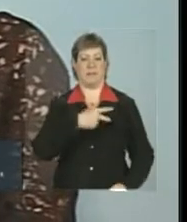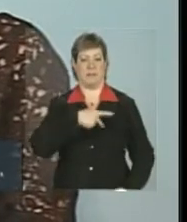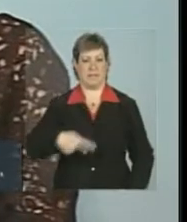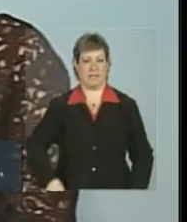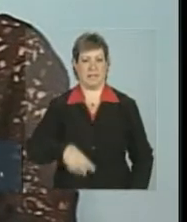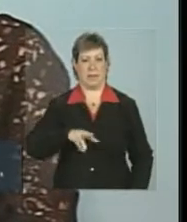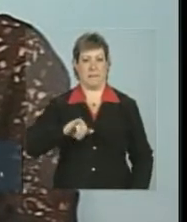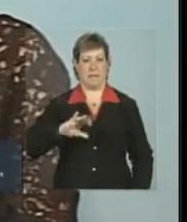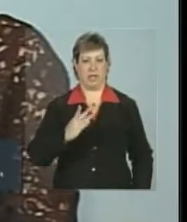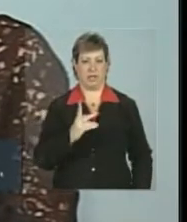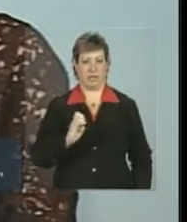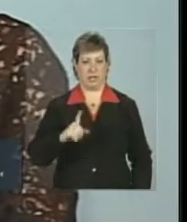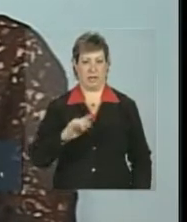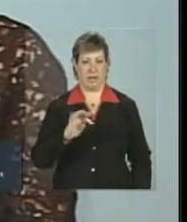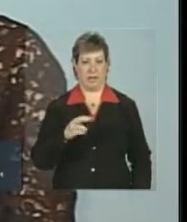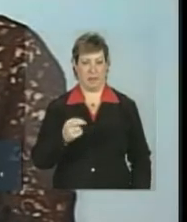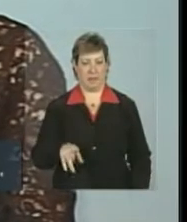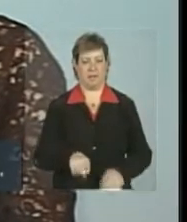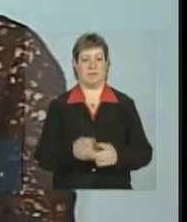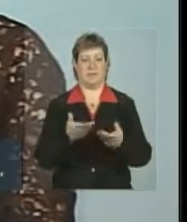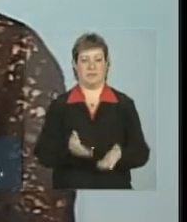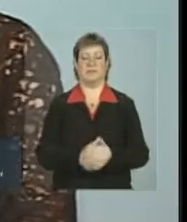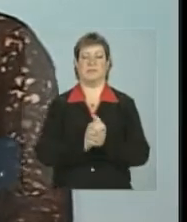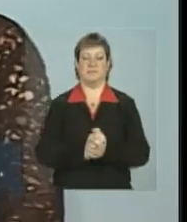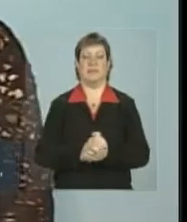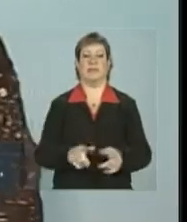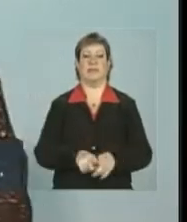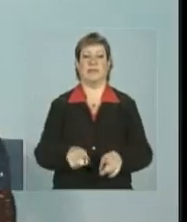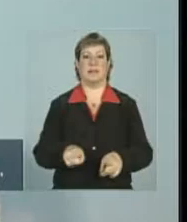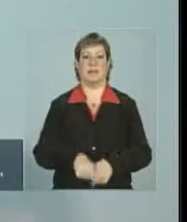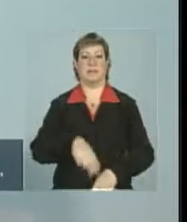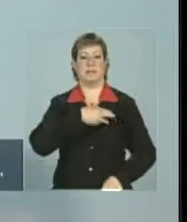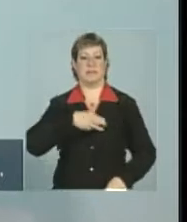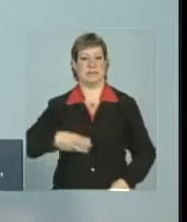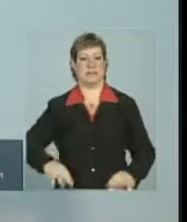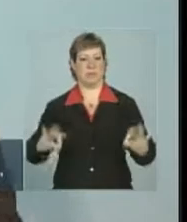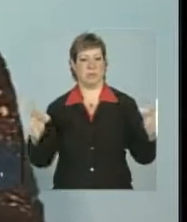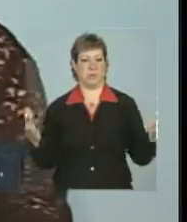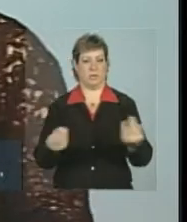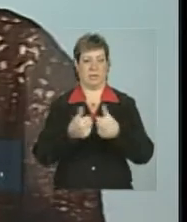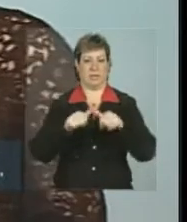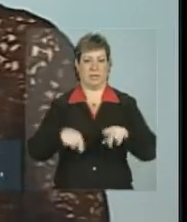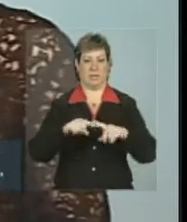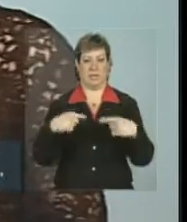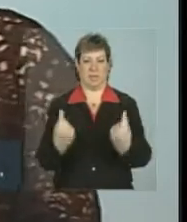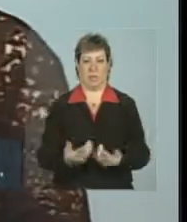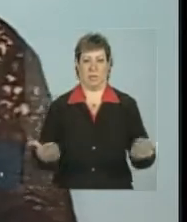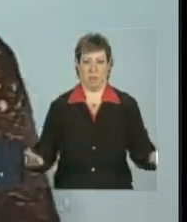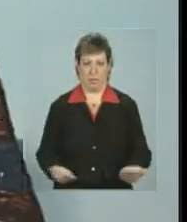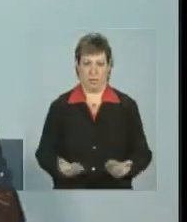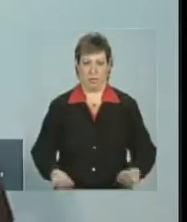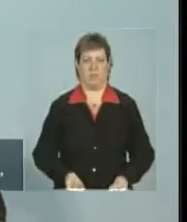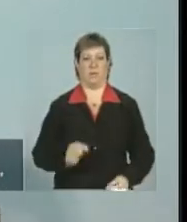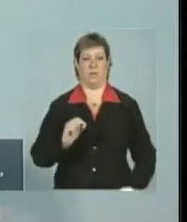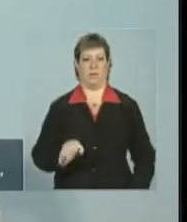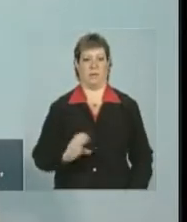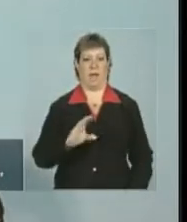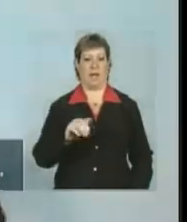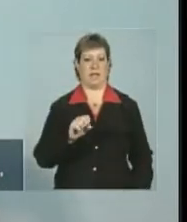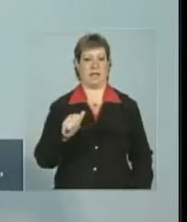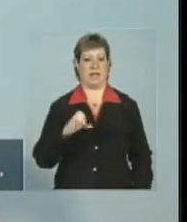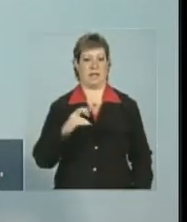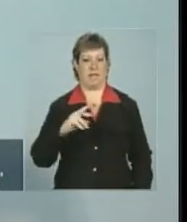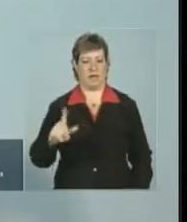os ministros de Estado presentes, Gleice Hoffmann, da Casa Civil, Aguinaldo Ribeiro, das